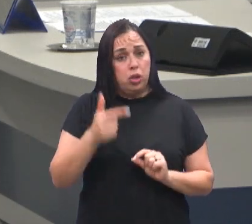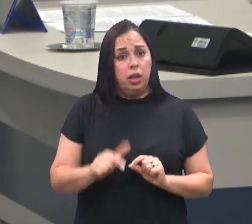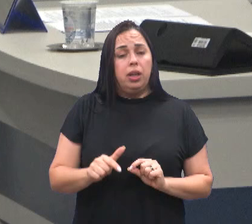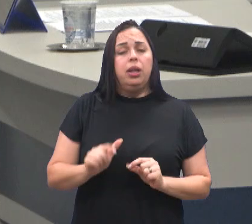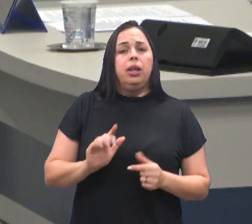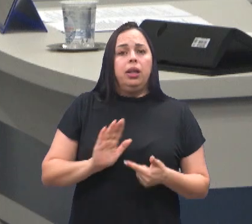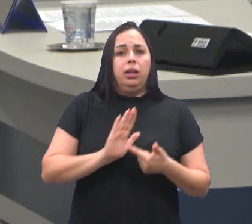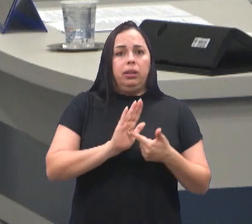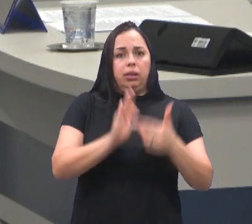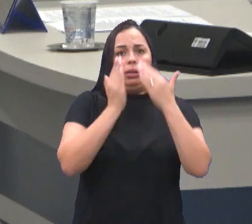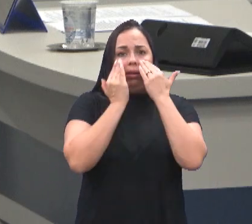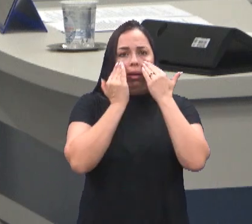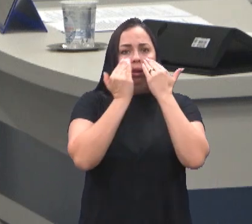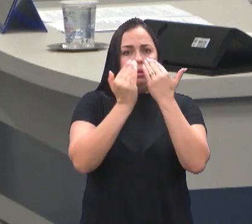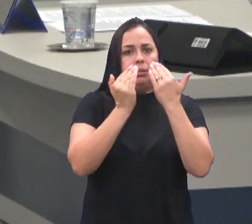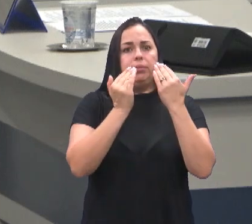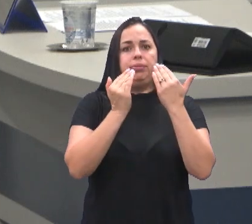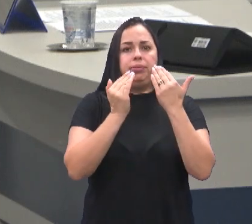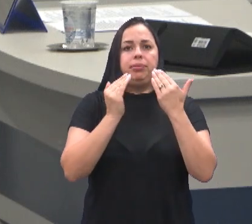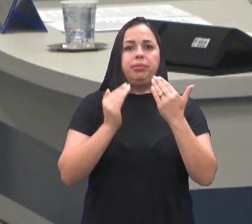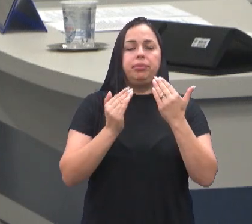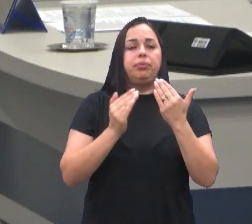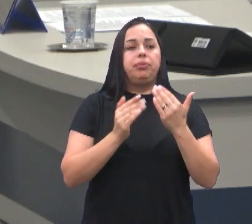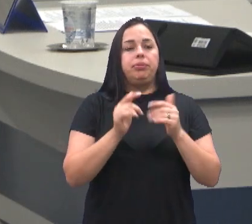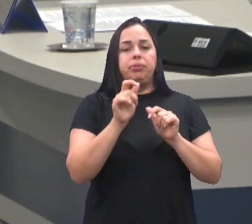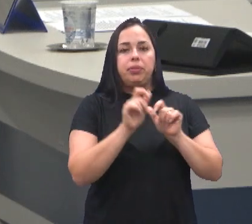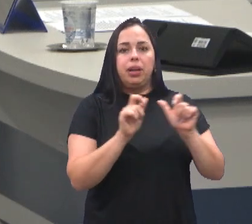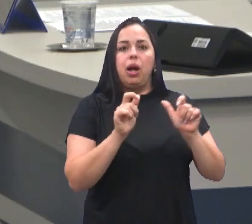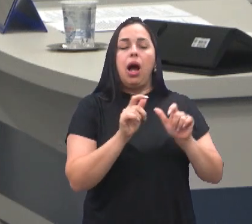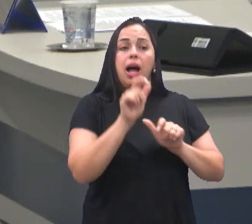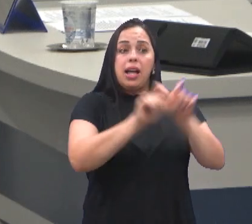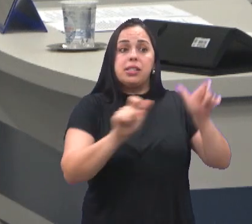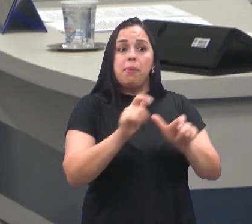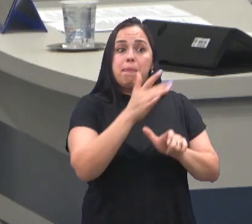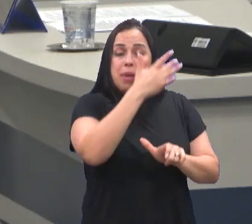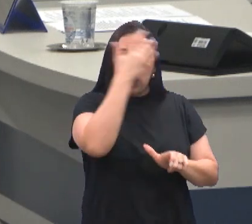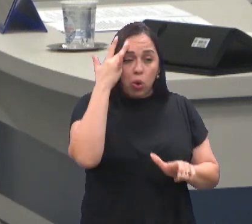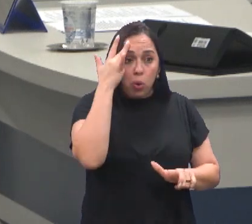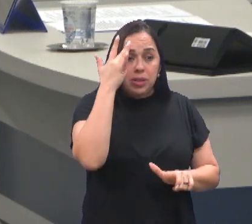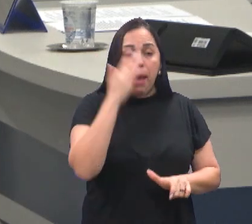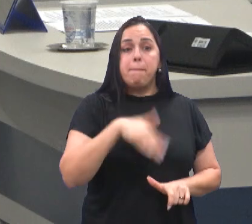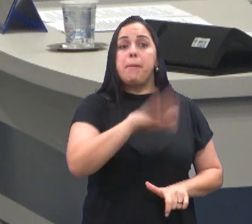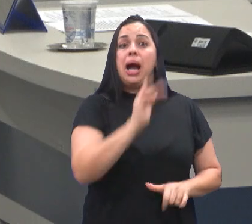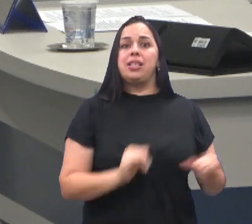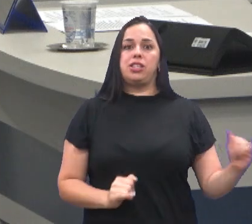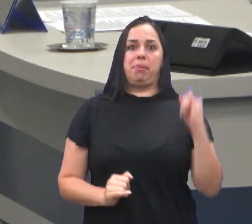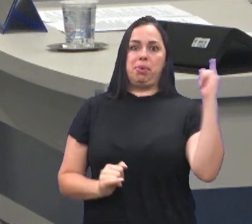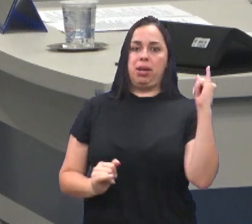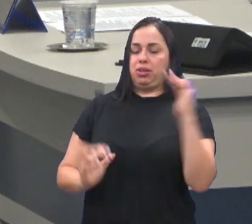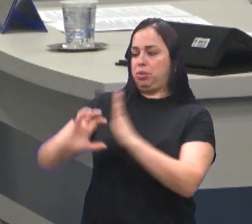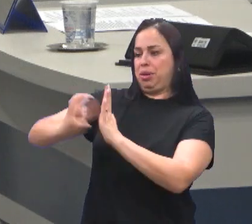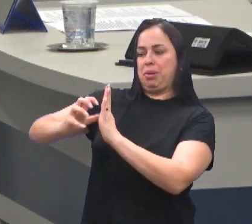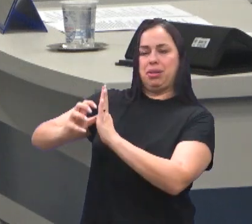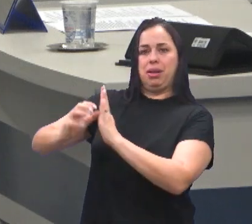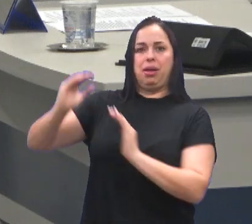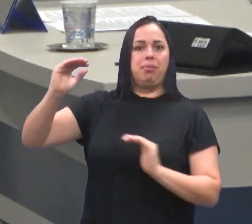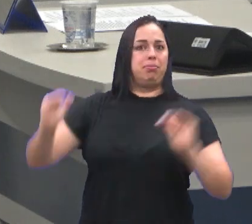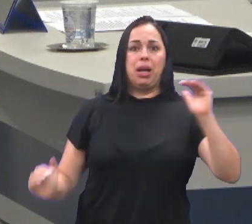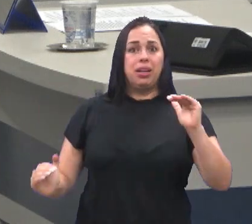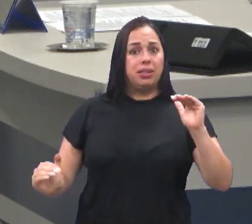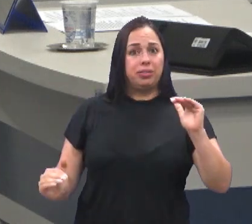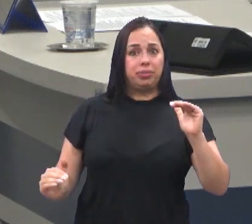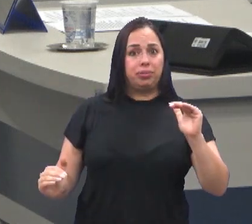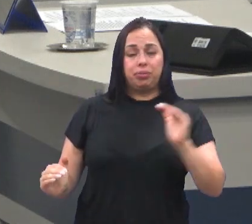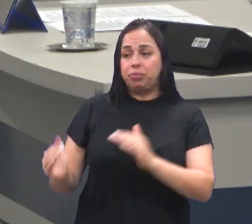mostrar que o bem público deve vir acima de picuinhas e divergências político-ideológicas e